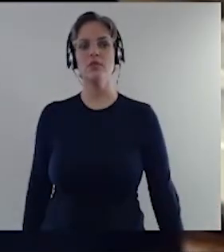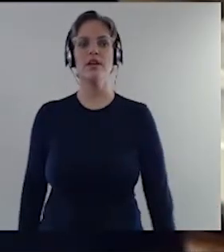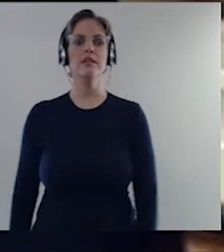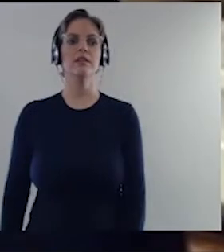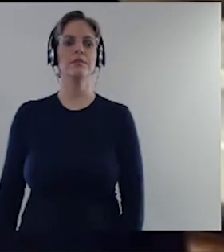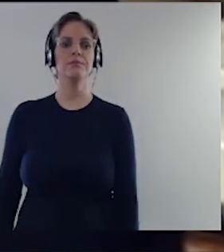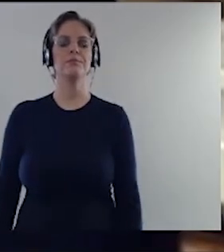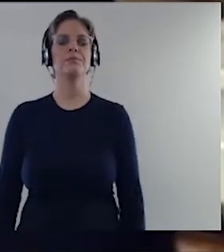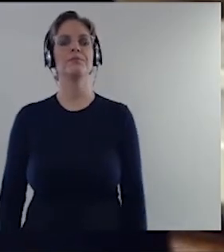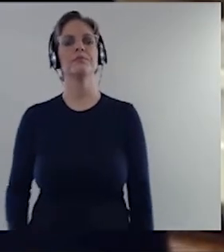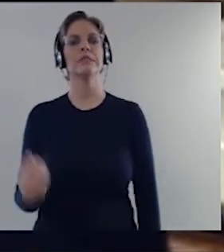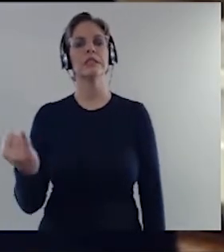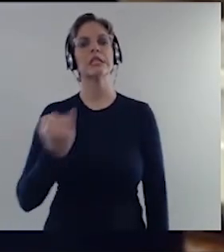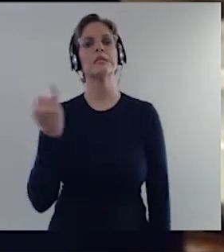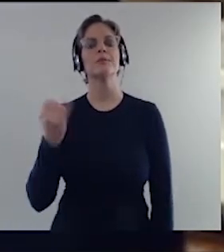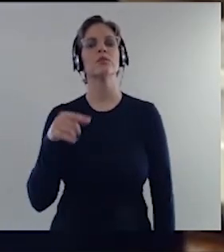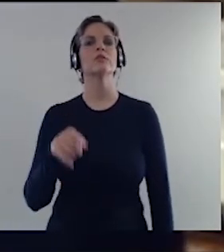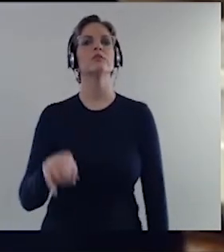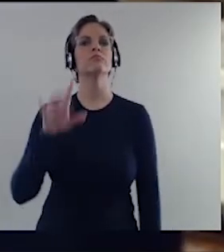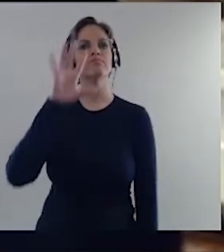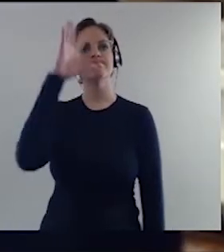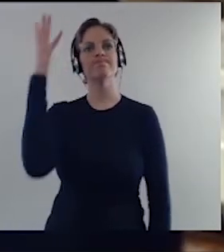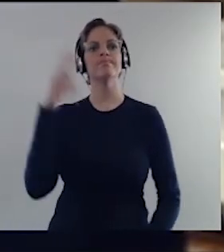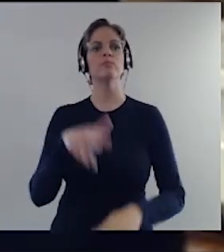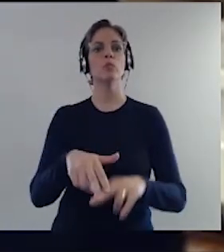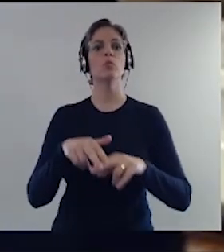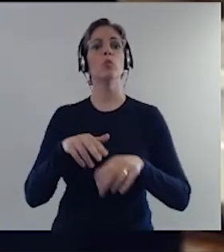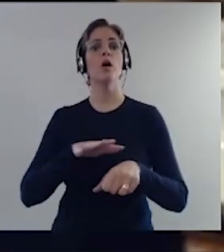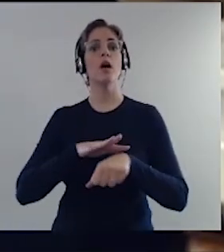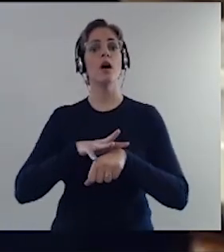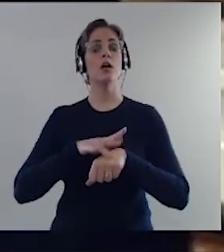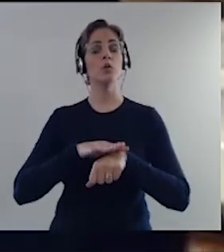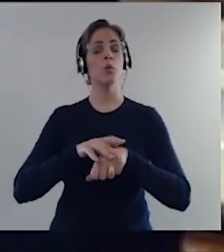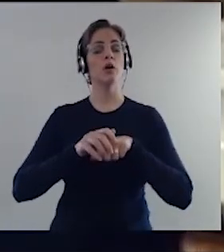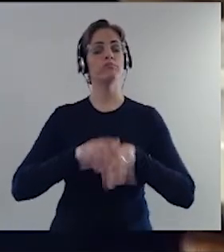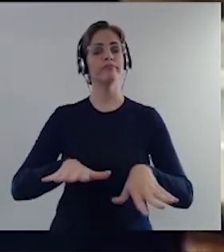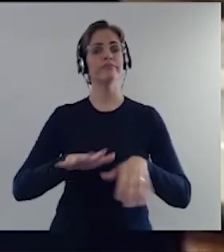significativa desses impactos surgidos com a pandemia